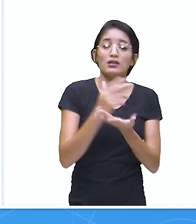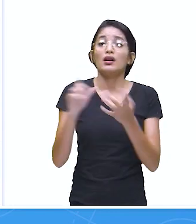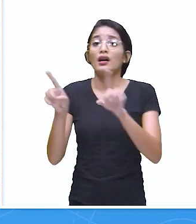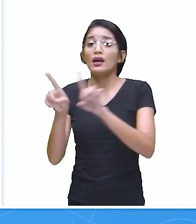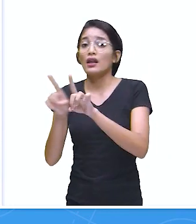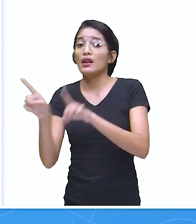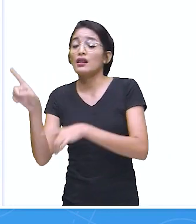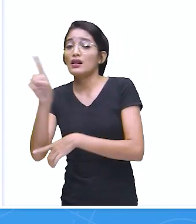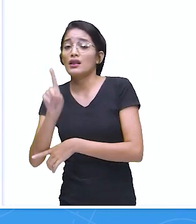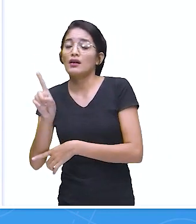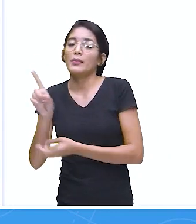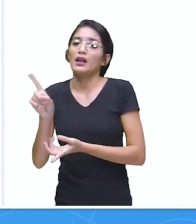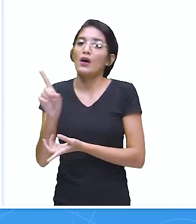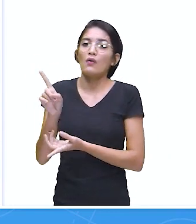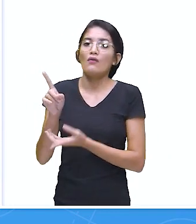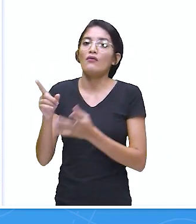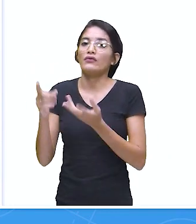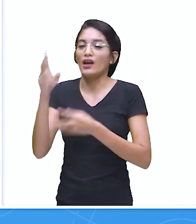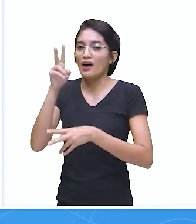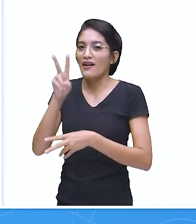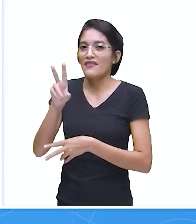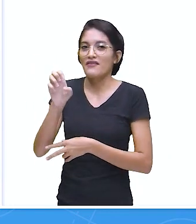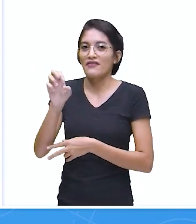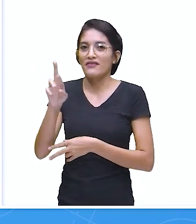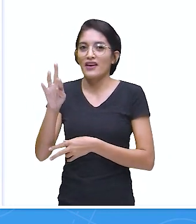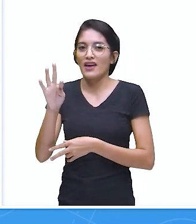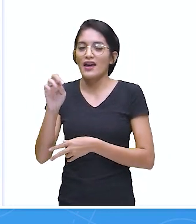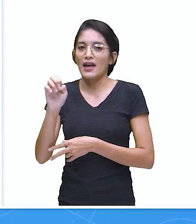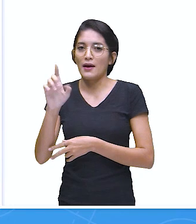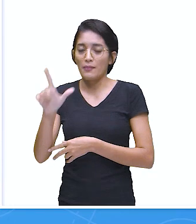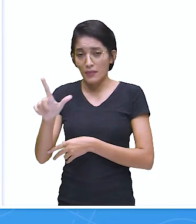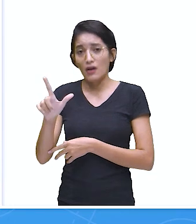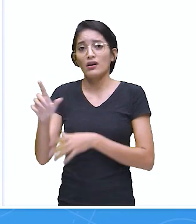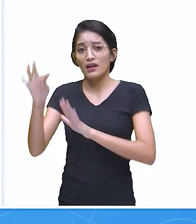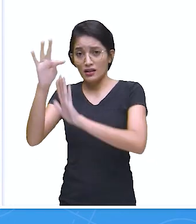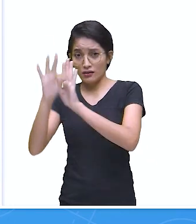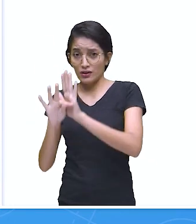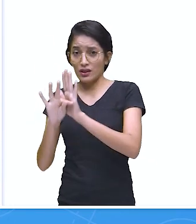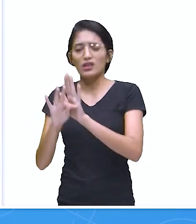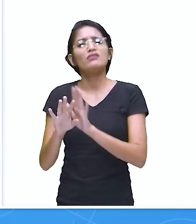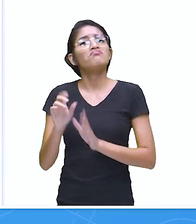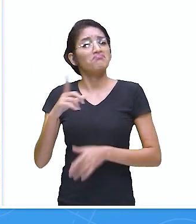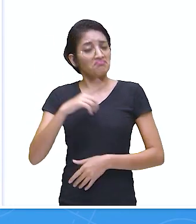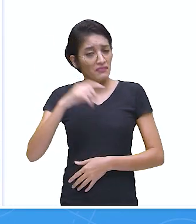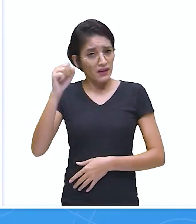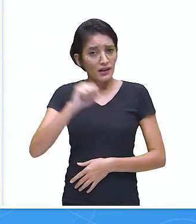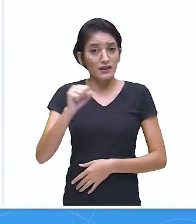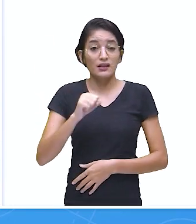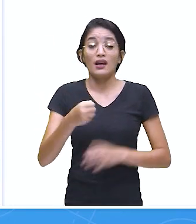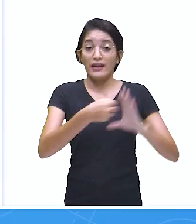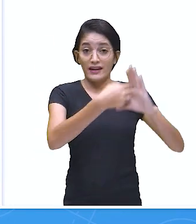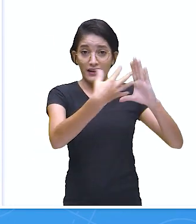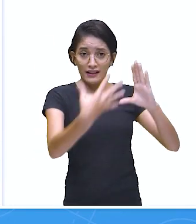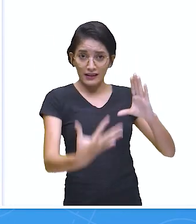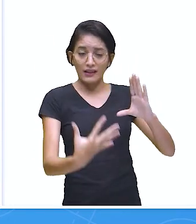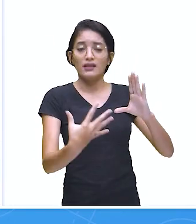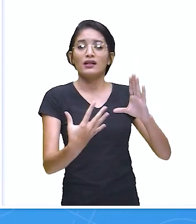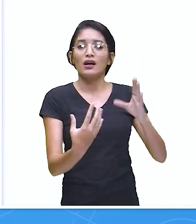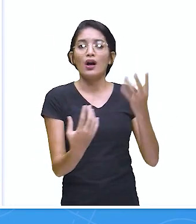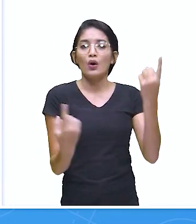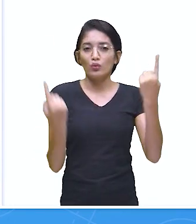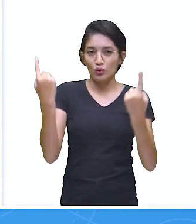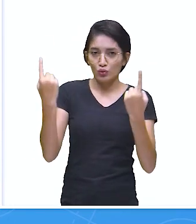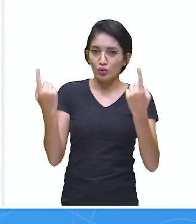verbais e elementos não verbais? Sim, existe. Falamos aqui que uma das características tanto do cartoon quanto